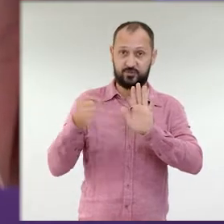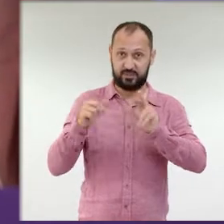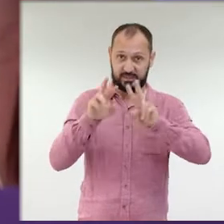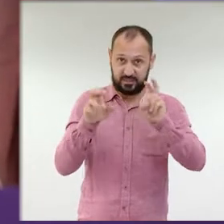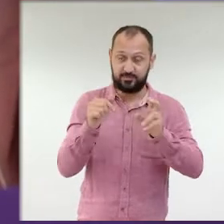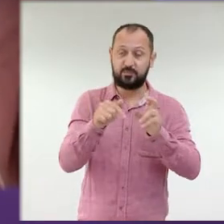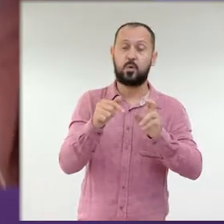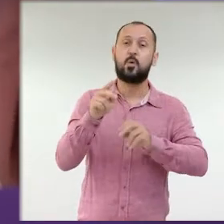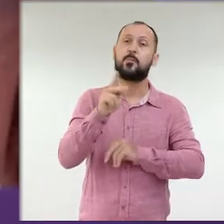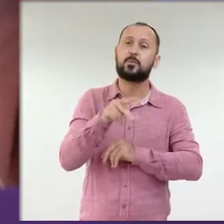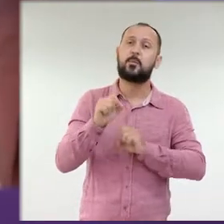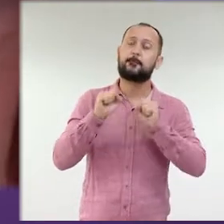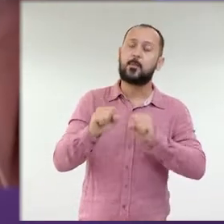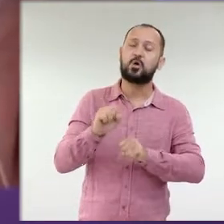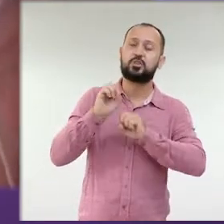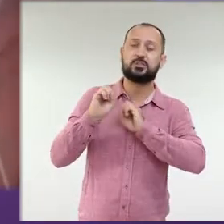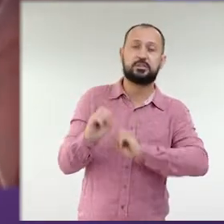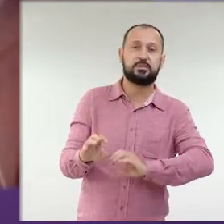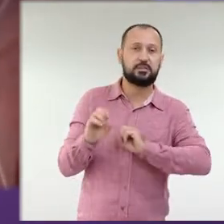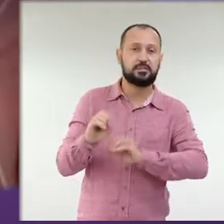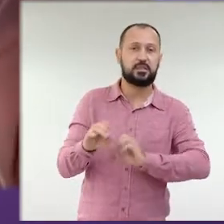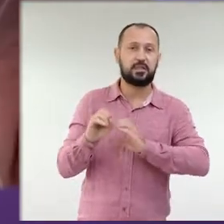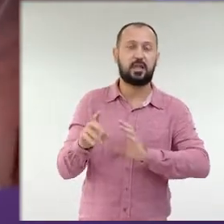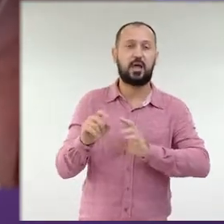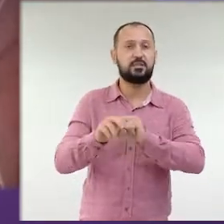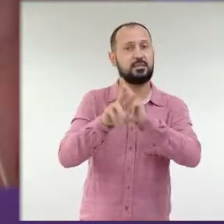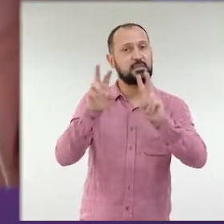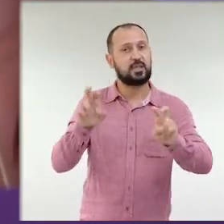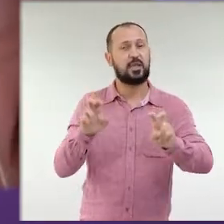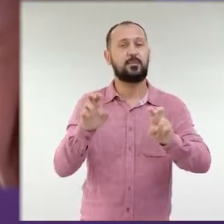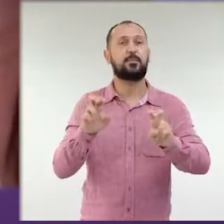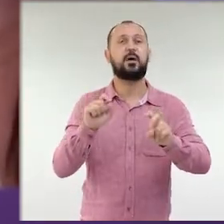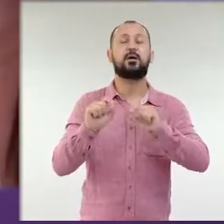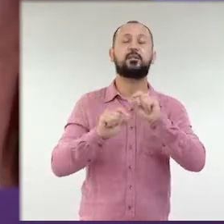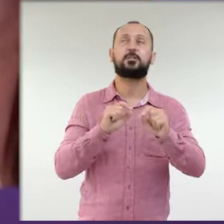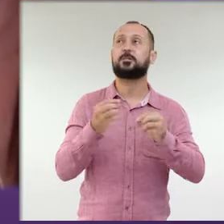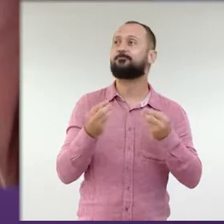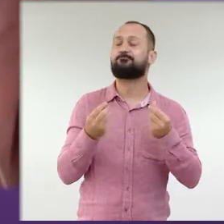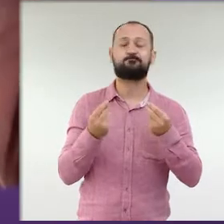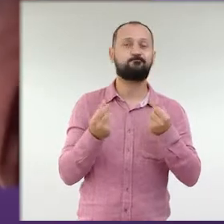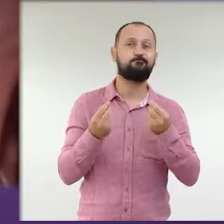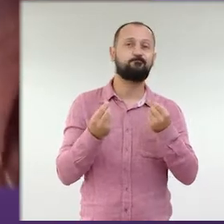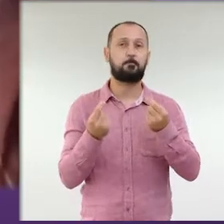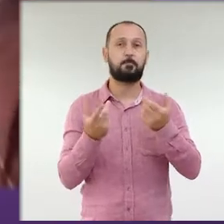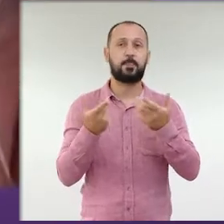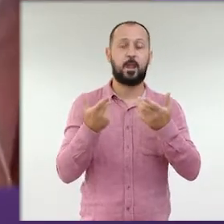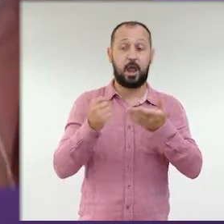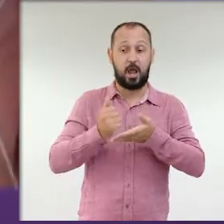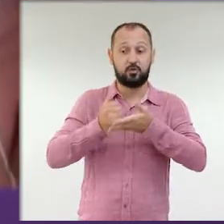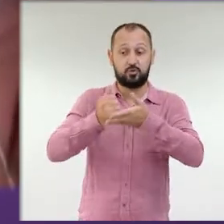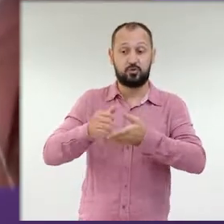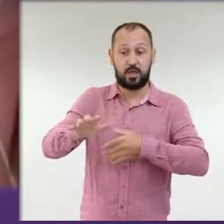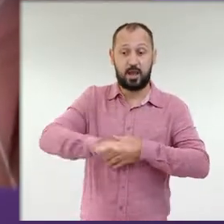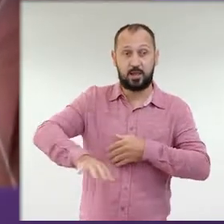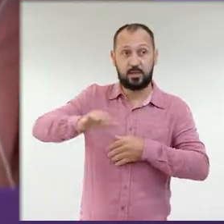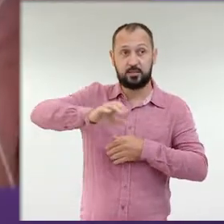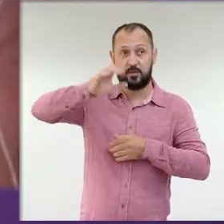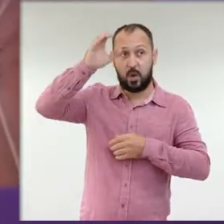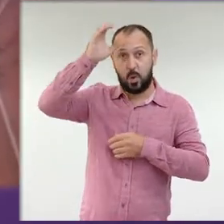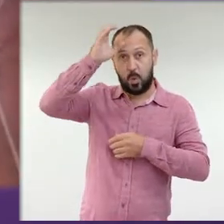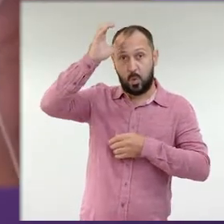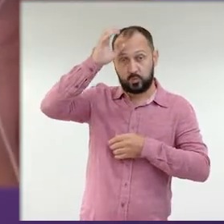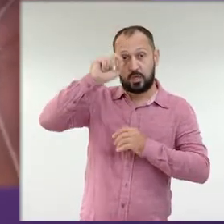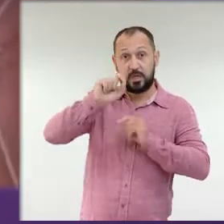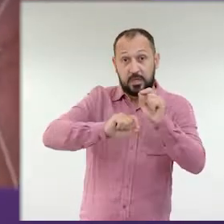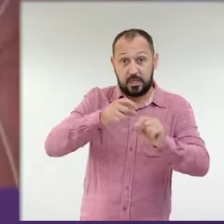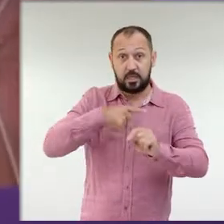professor ele pode trabalhar essa temática de forma consciente, aonde o